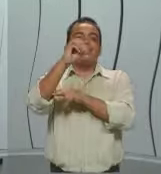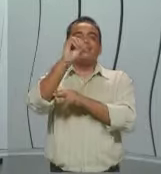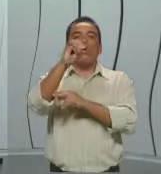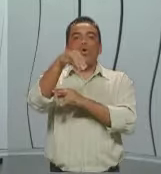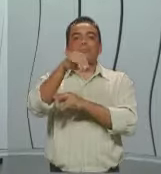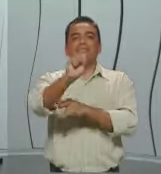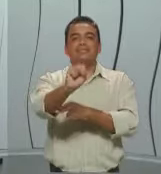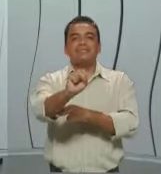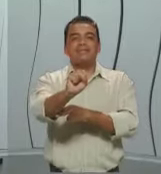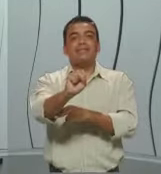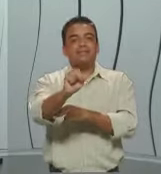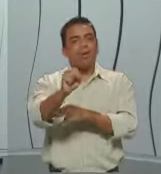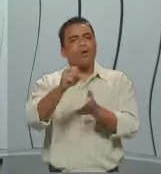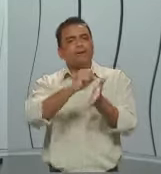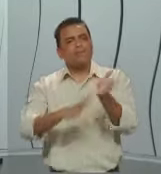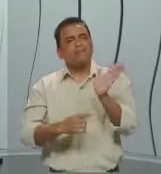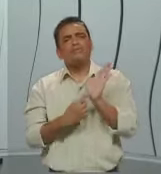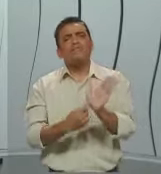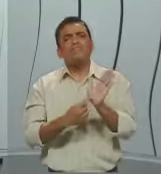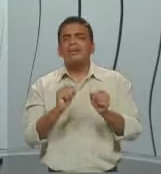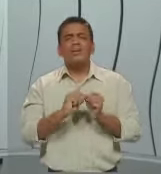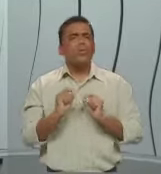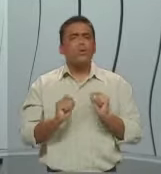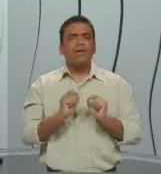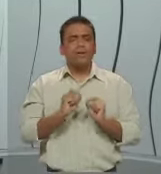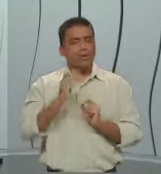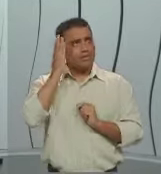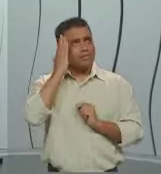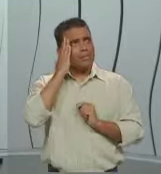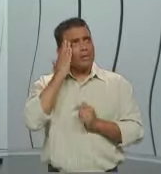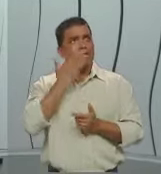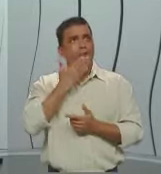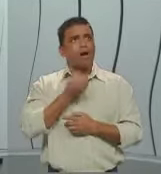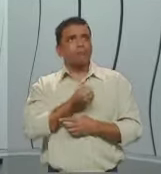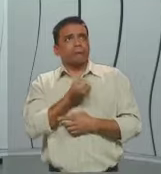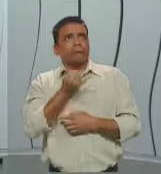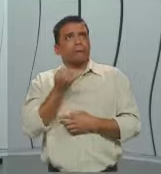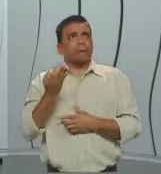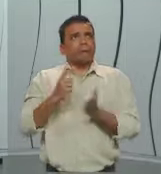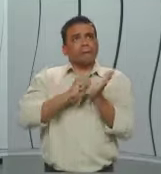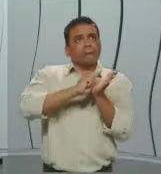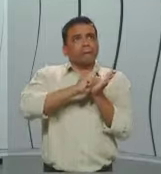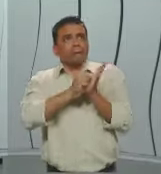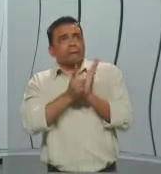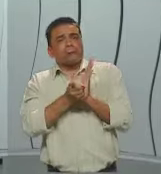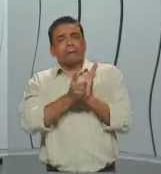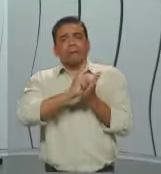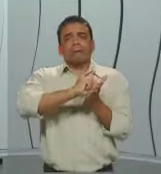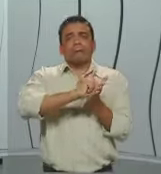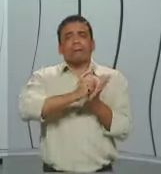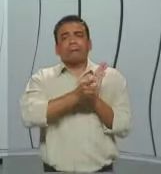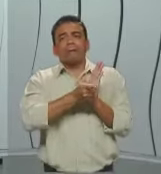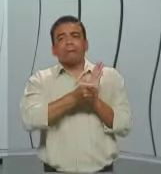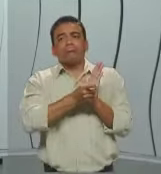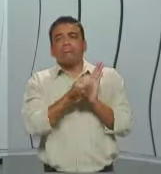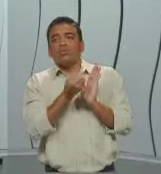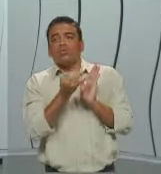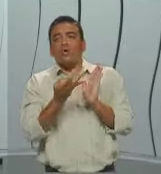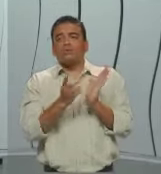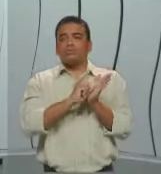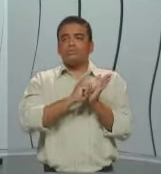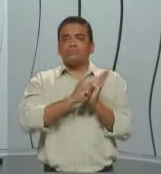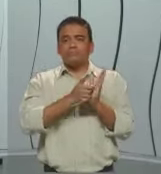quero, nesse exercício, fazer o quê? Eu quero descobrir qual é o valor que vai ser registrado no amperímetro